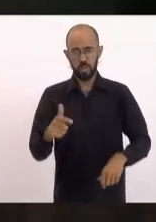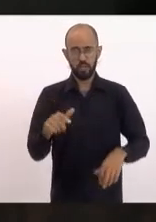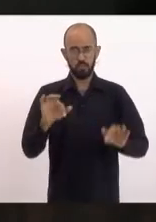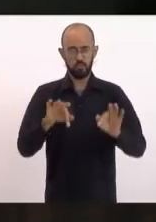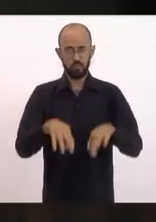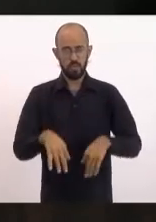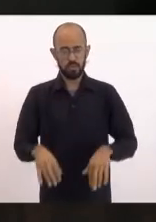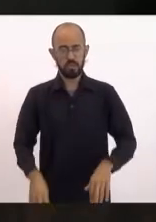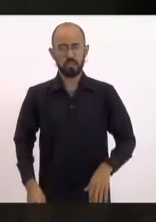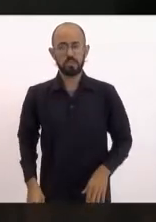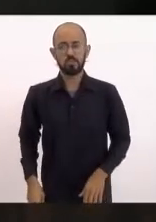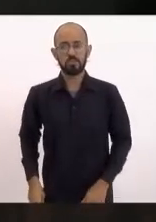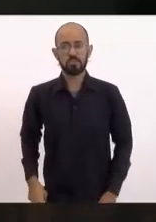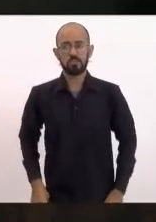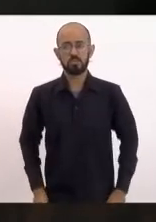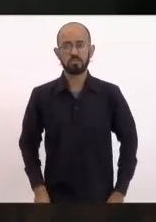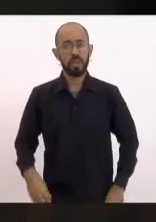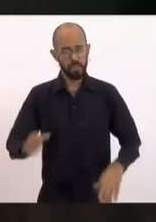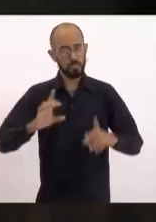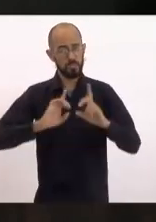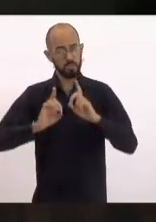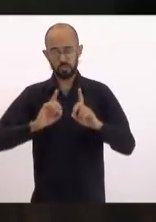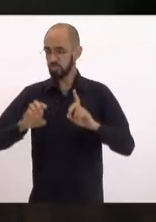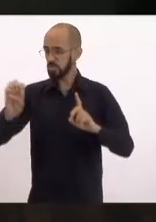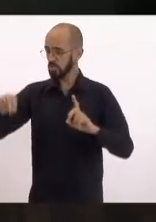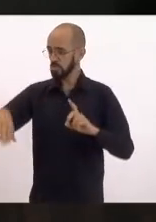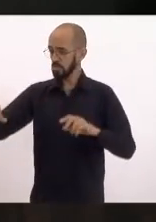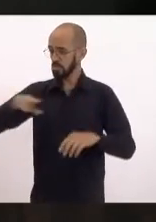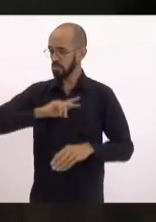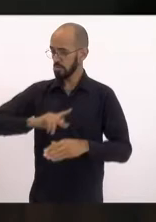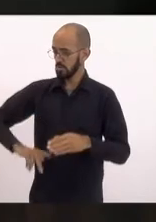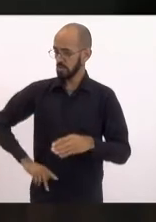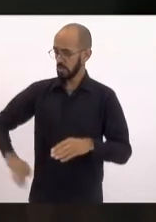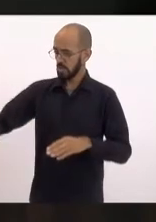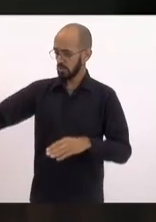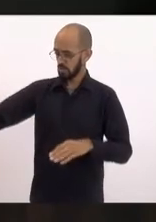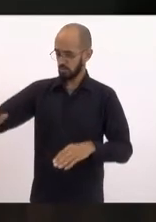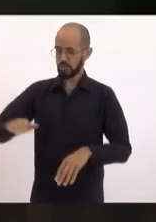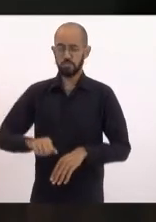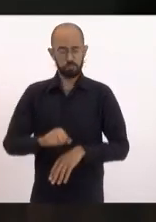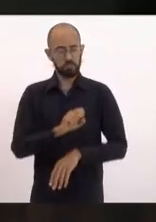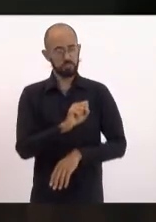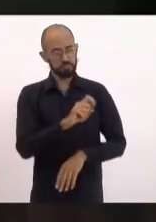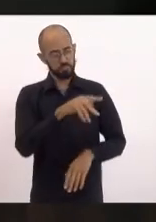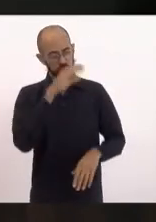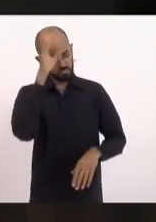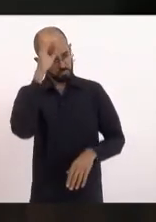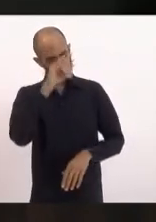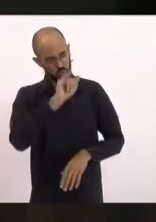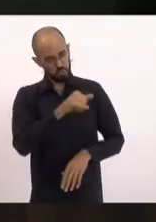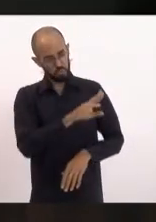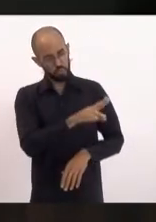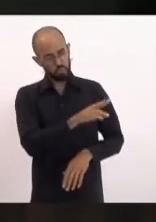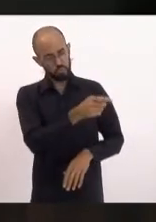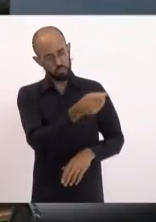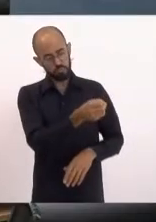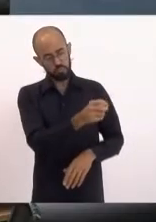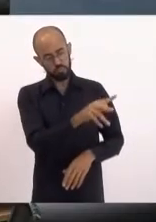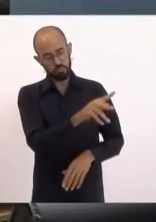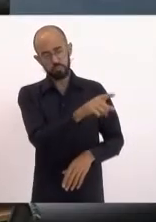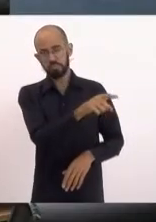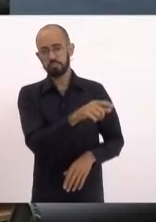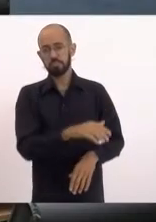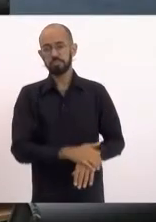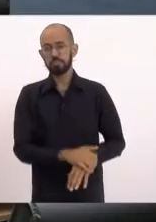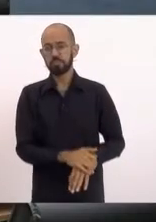a discussão. Para discutir, presidente. Deputada Tia. Bem brevemente. Ok. Para discutir, deputada Tia Ju.